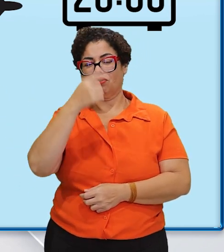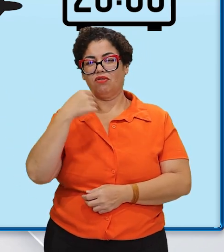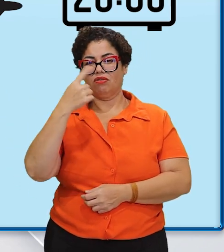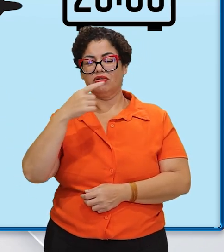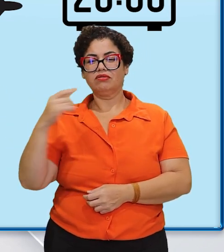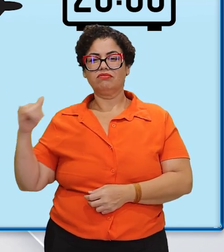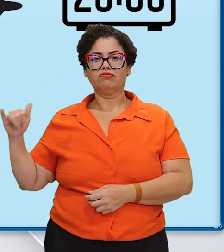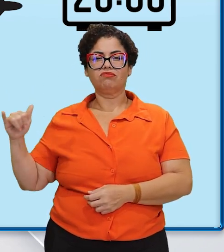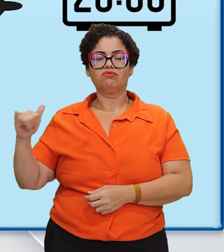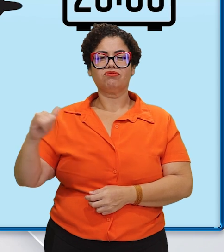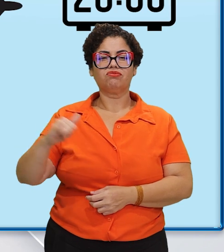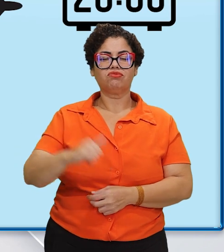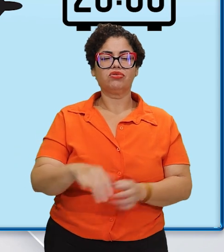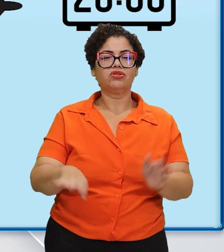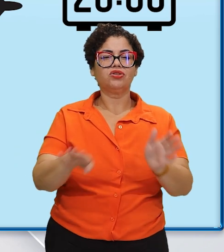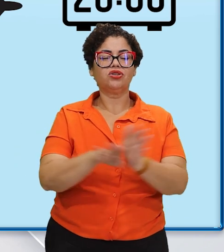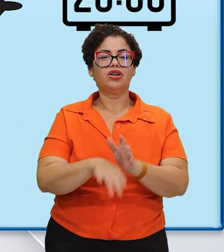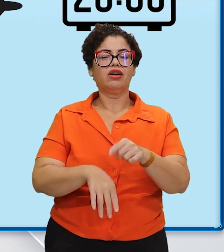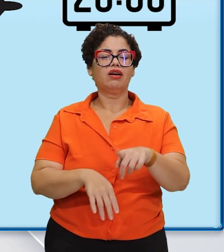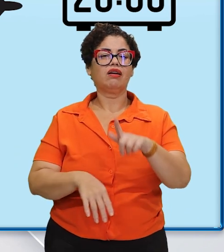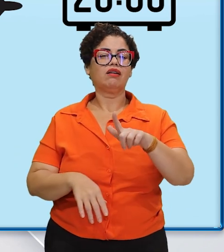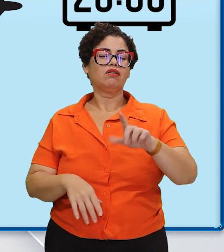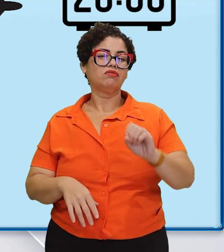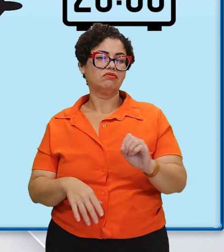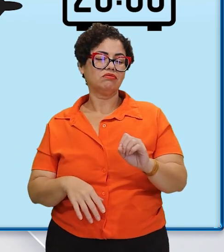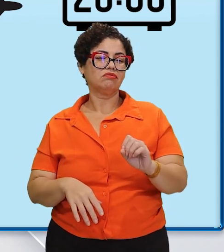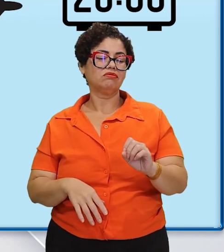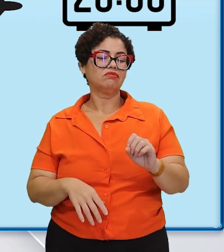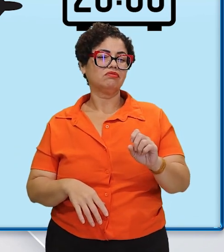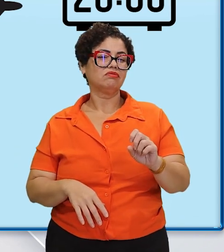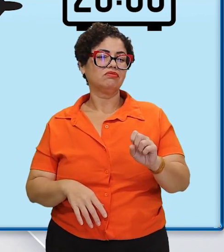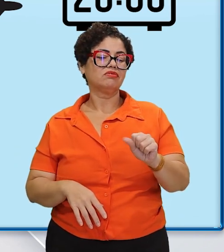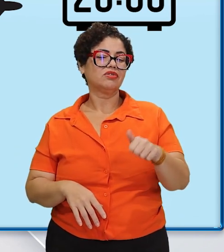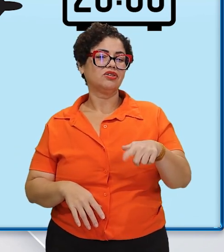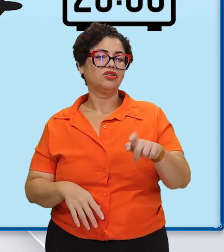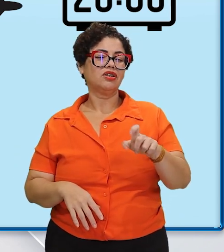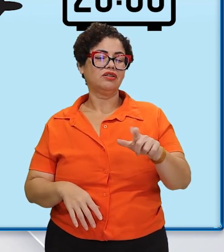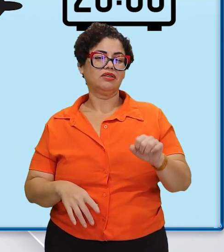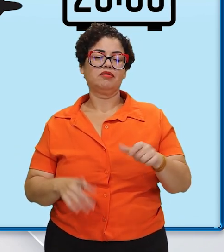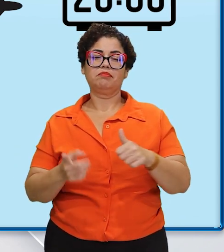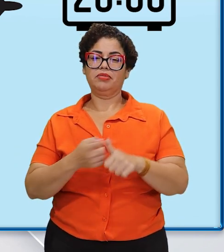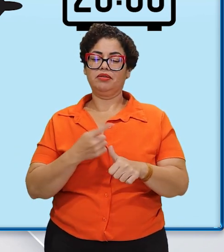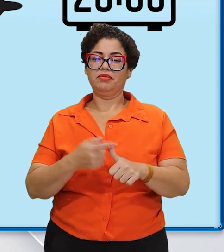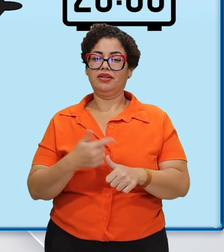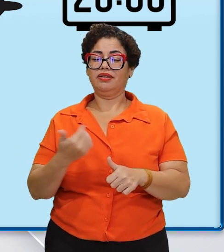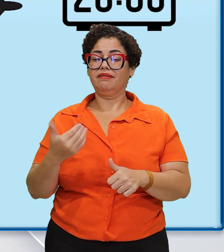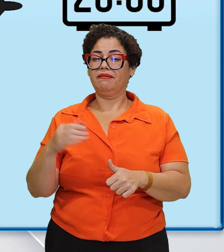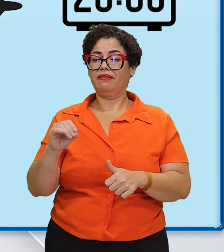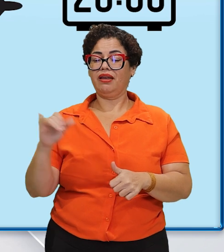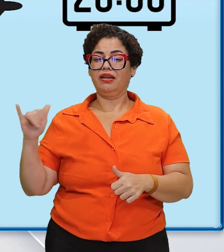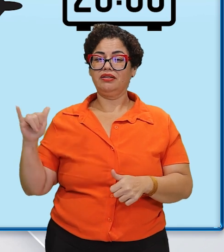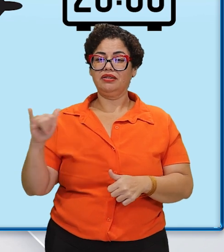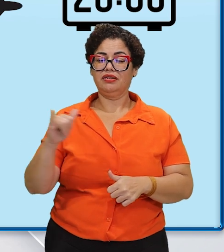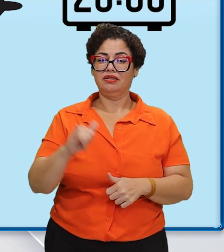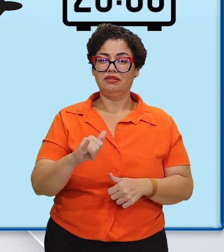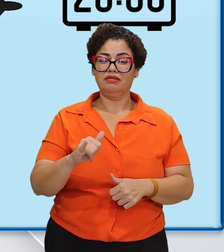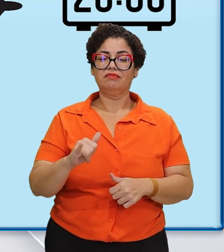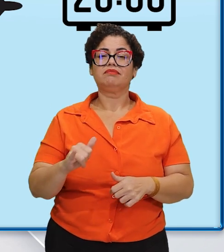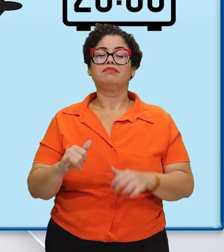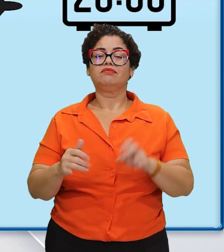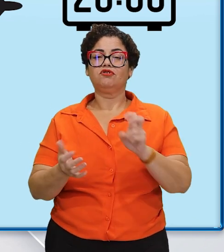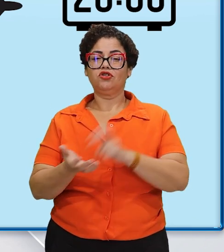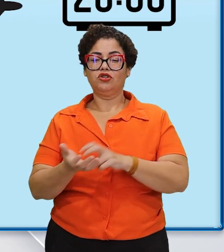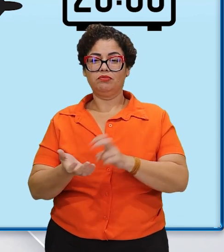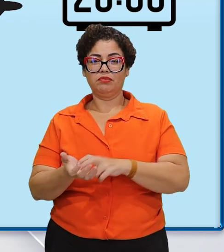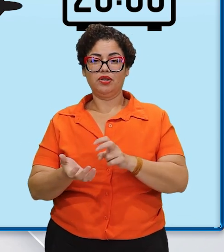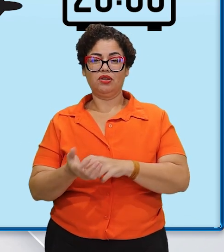horas, que horas seriam quando ela chegasse em Los Angeles? Primeiro vamos somar as 10 horas de voo às 10 horas